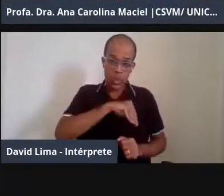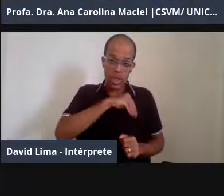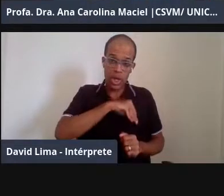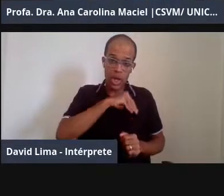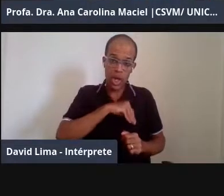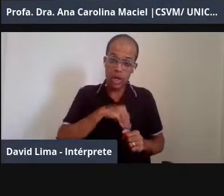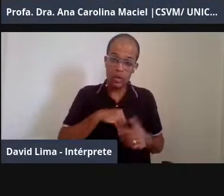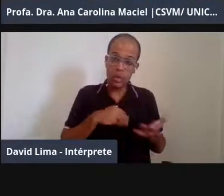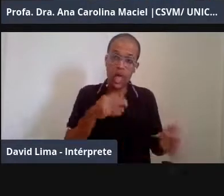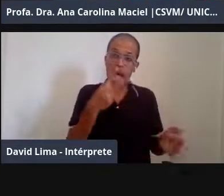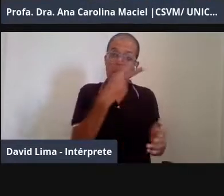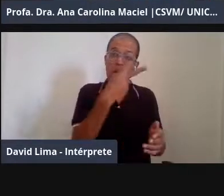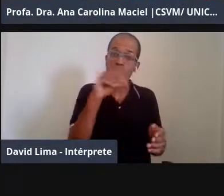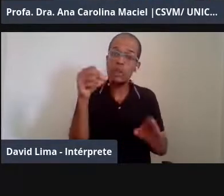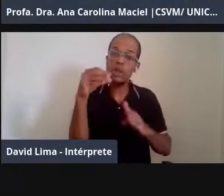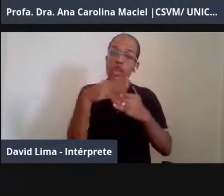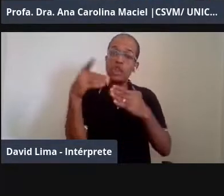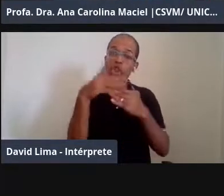chega a $200.